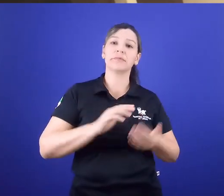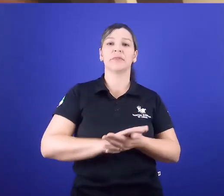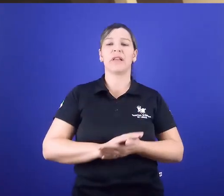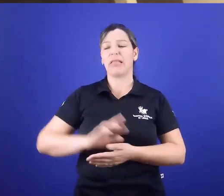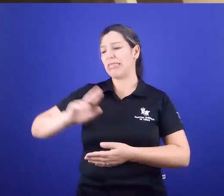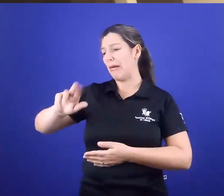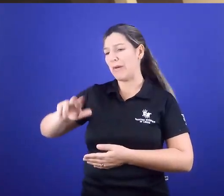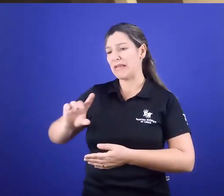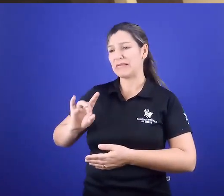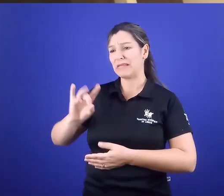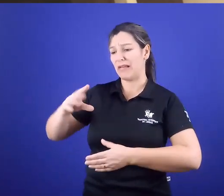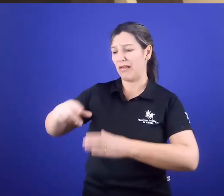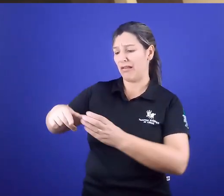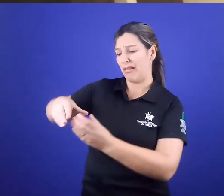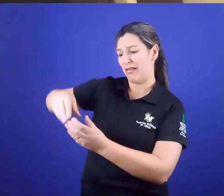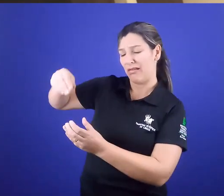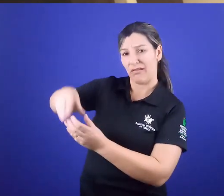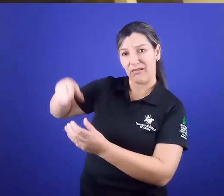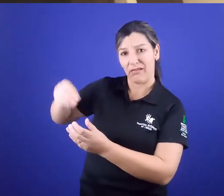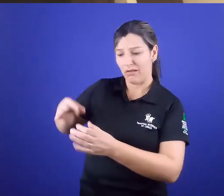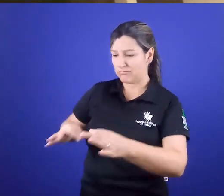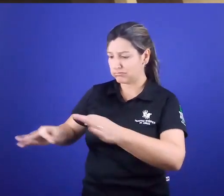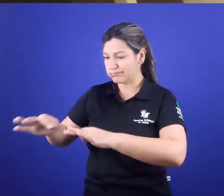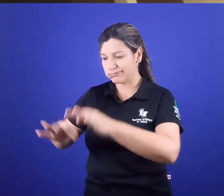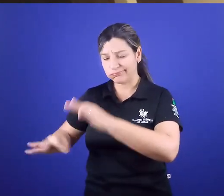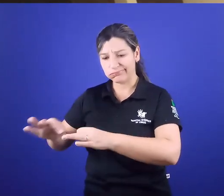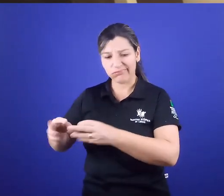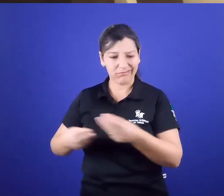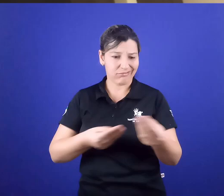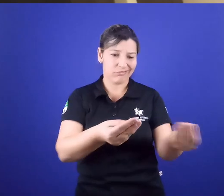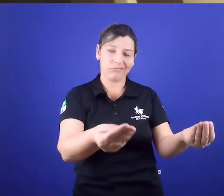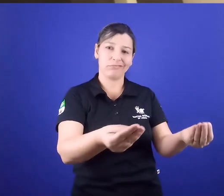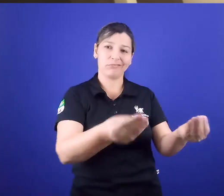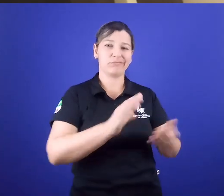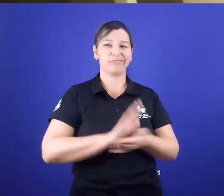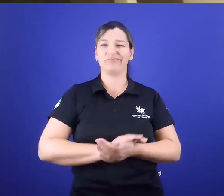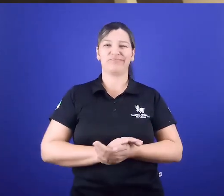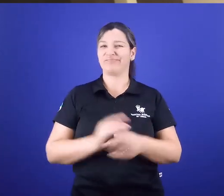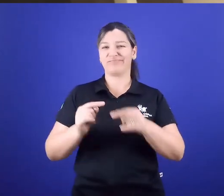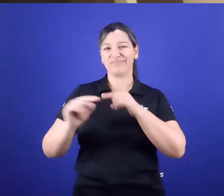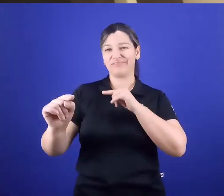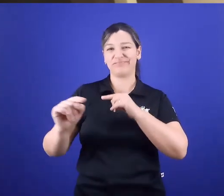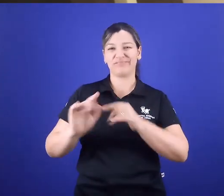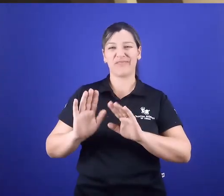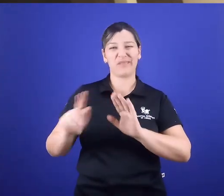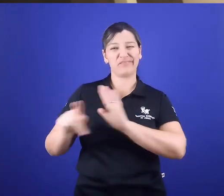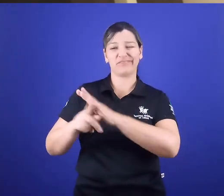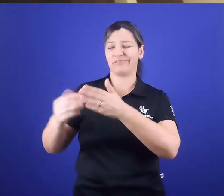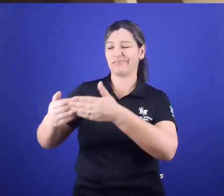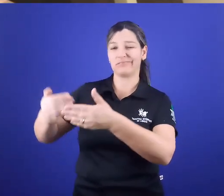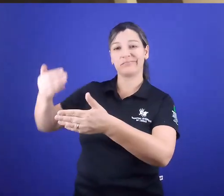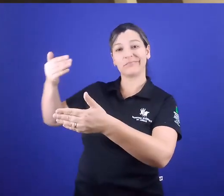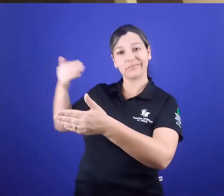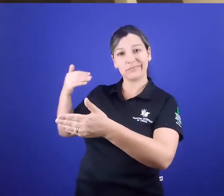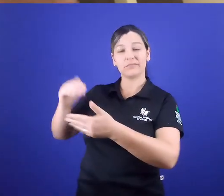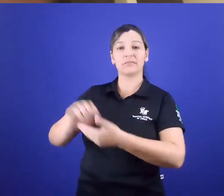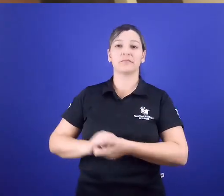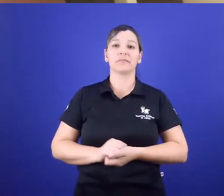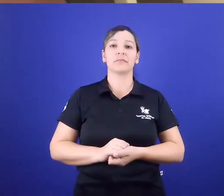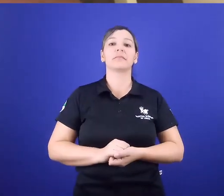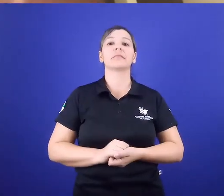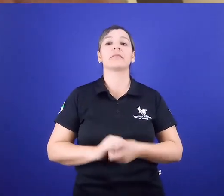de salgadinho frito, pacotinho de salgadinho salgado, frios, que isso já não existe mais. E